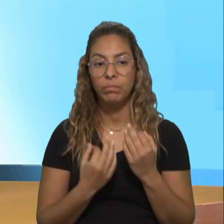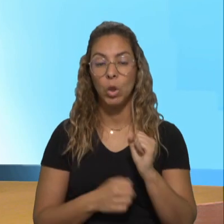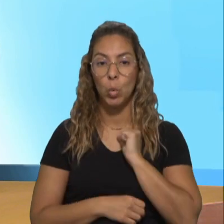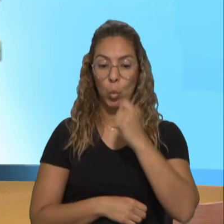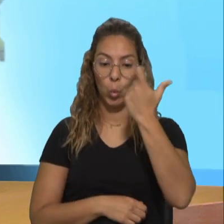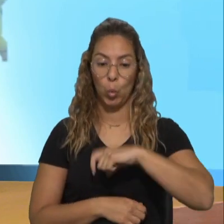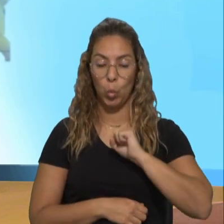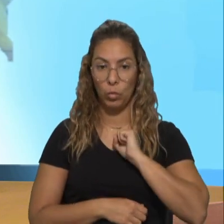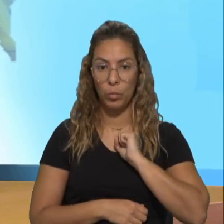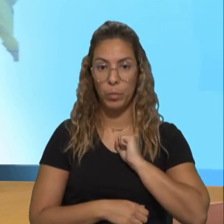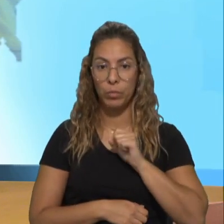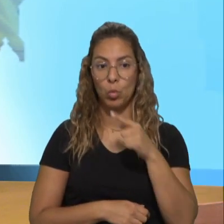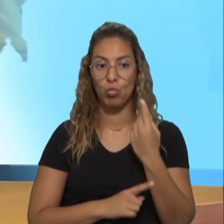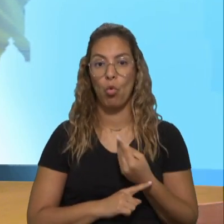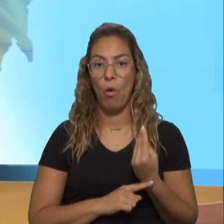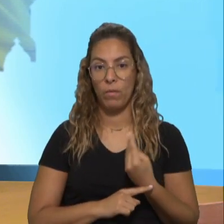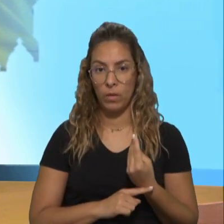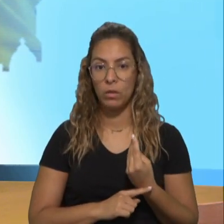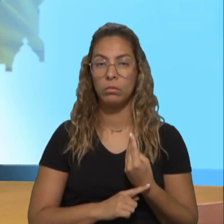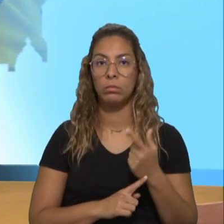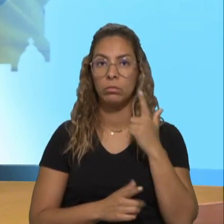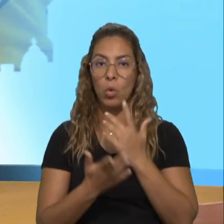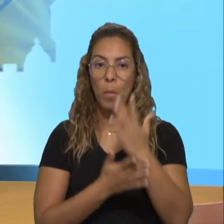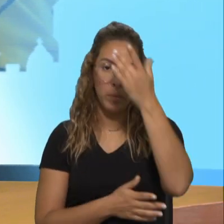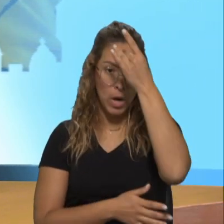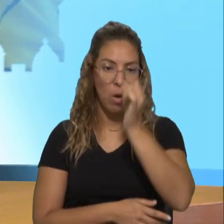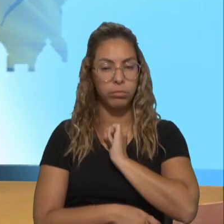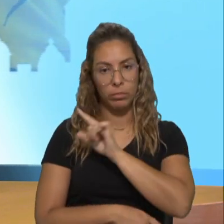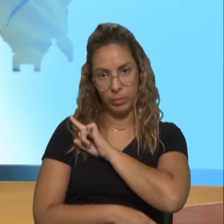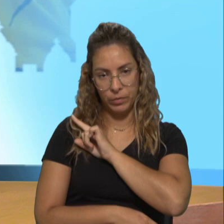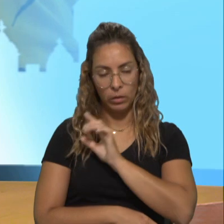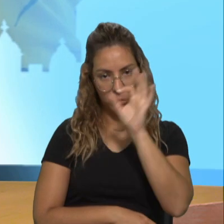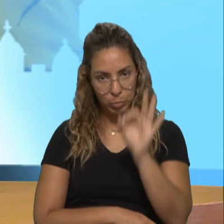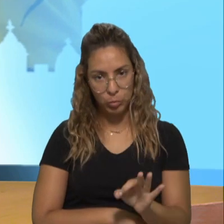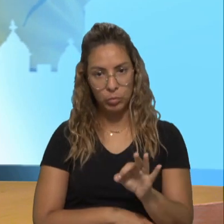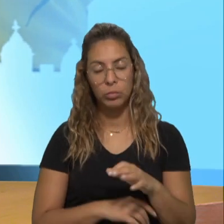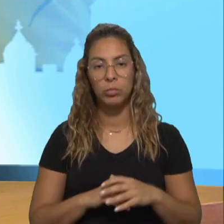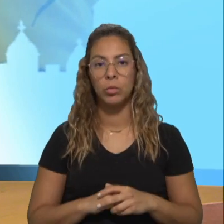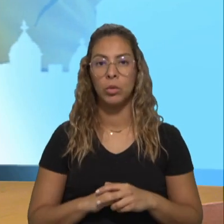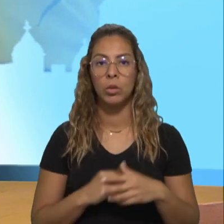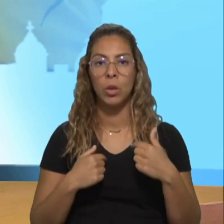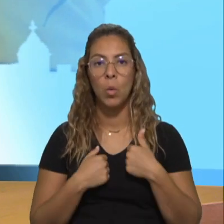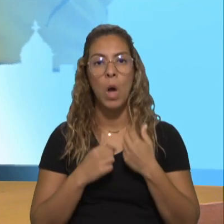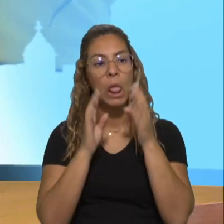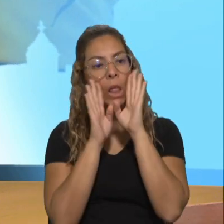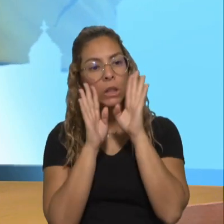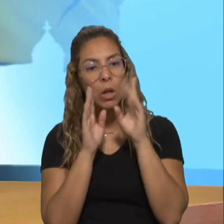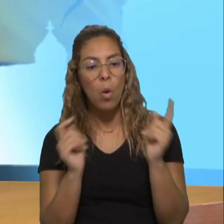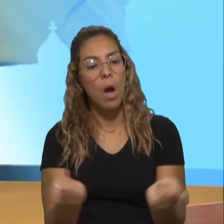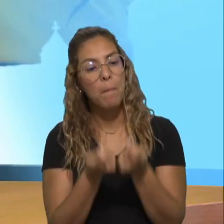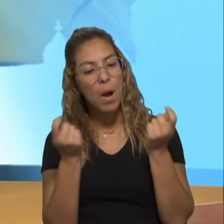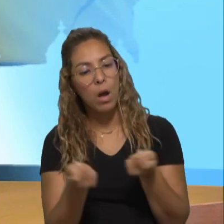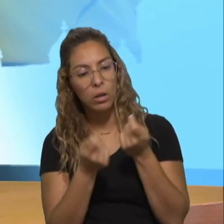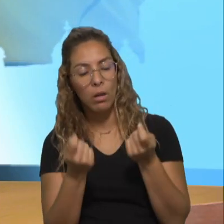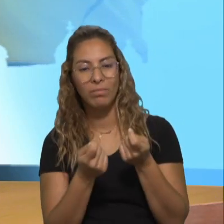eu, enquanto jovem, e isto é mesmo uma opinião muito pessoal, eu nunca dei muita atenção à campanha